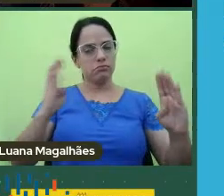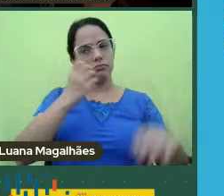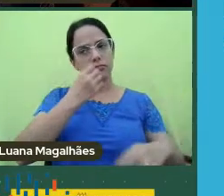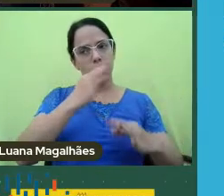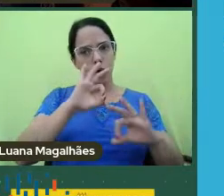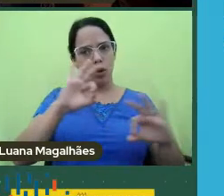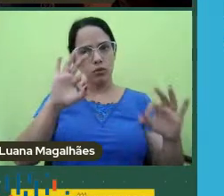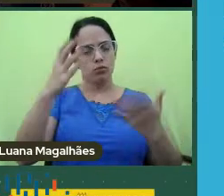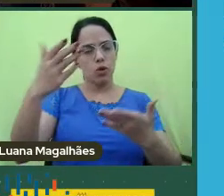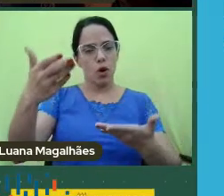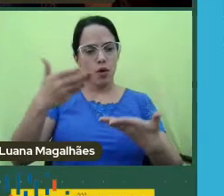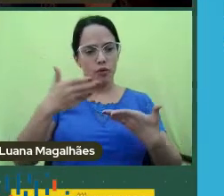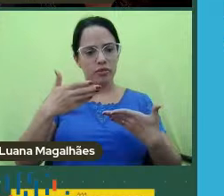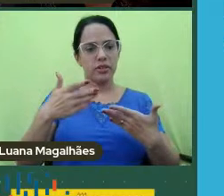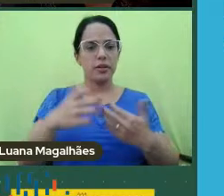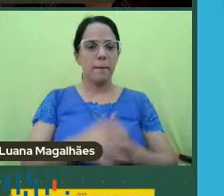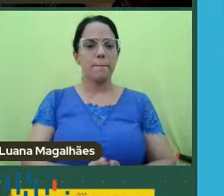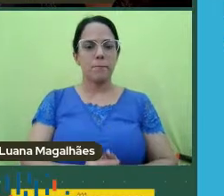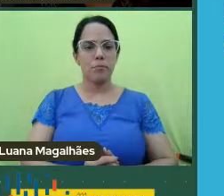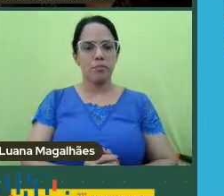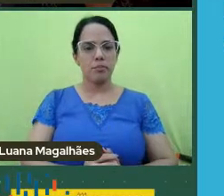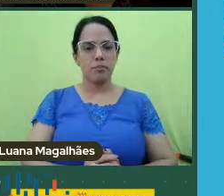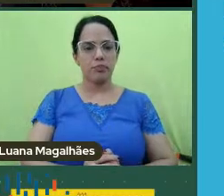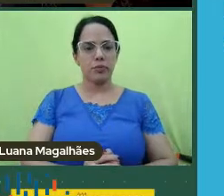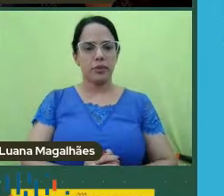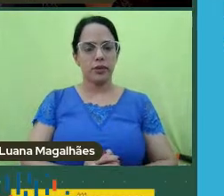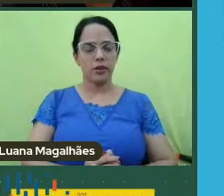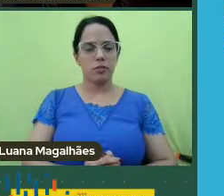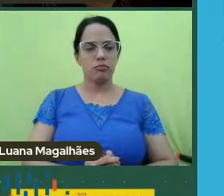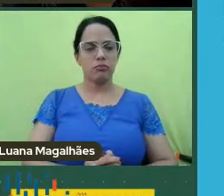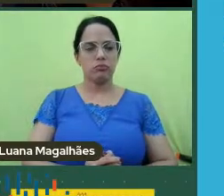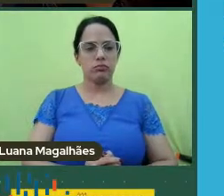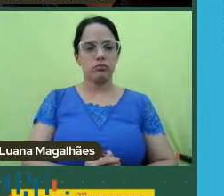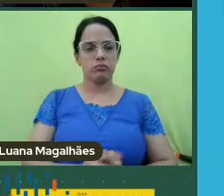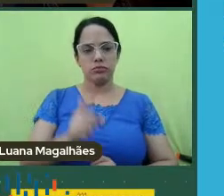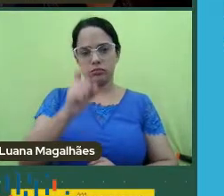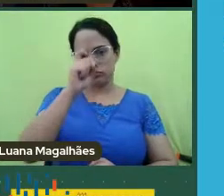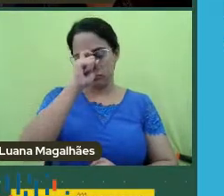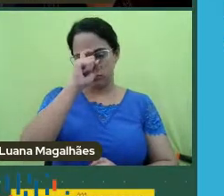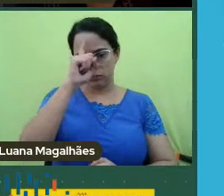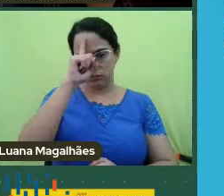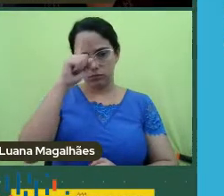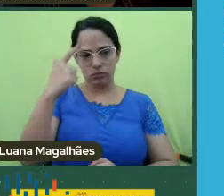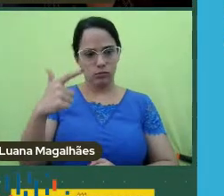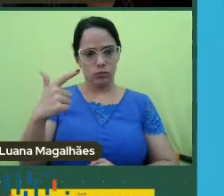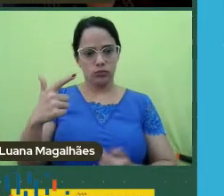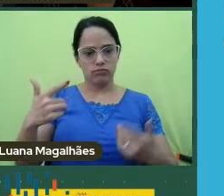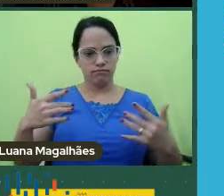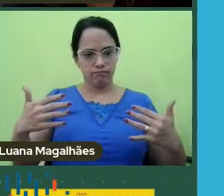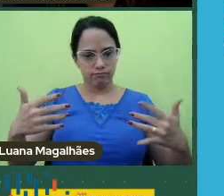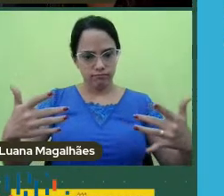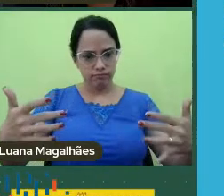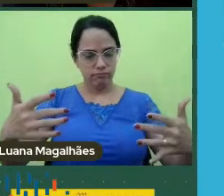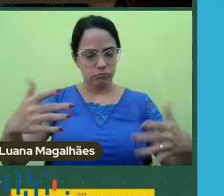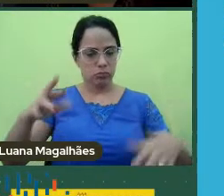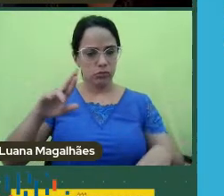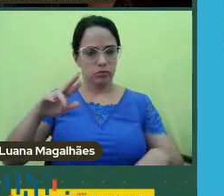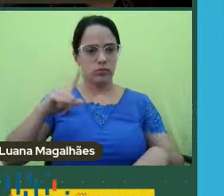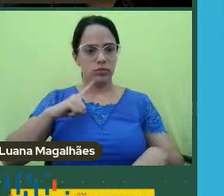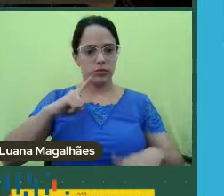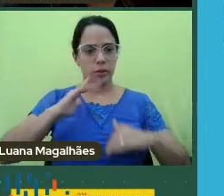importantíssimo. Lá no nosso hospital a gente não tem arquivistas, mas a gente tem